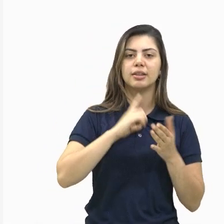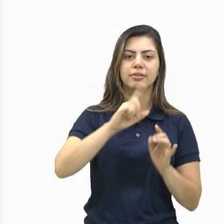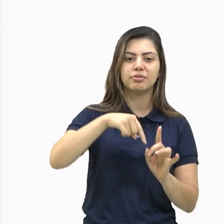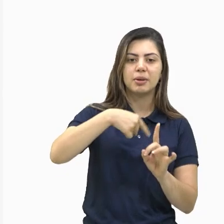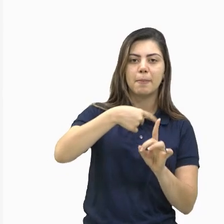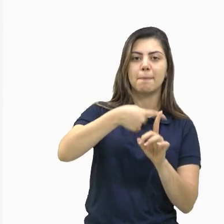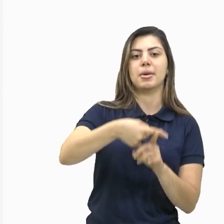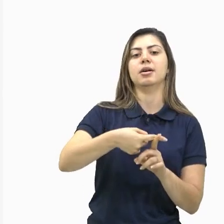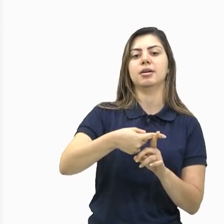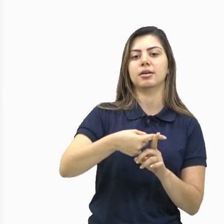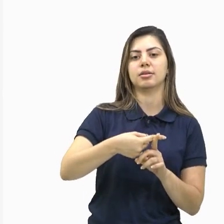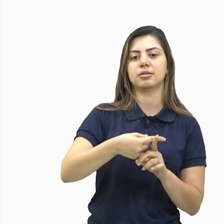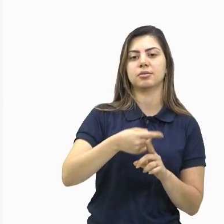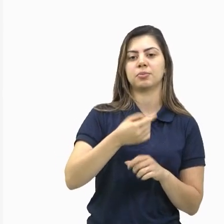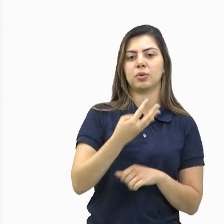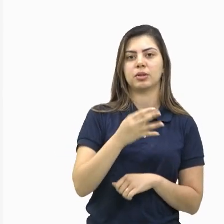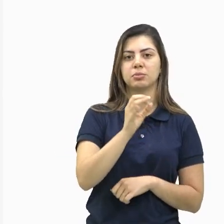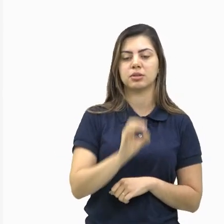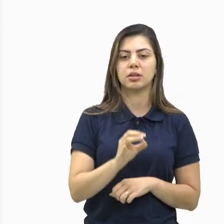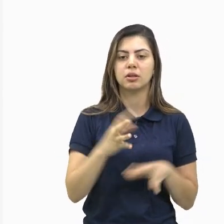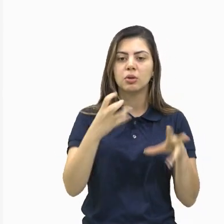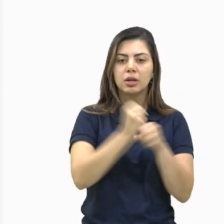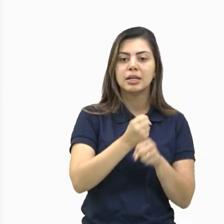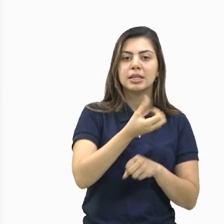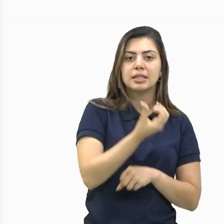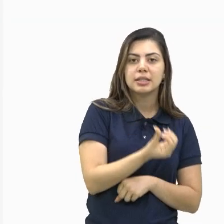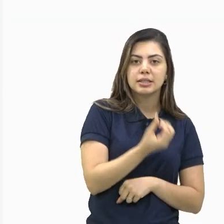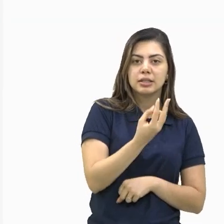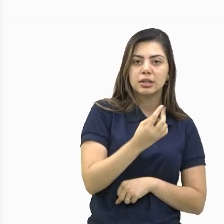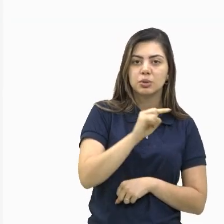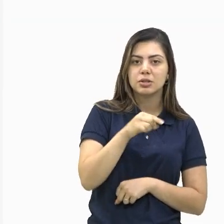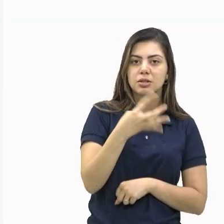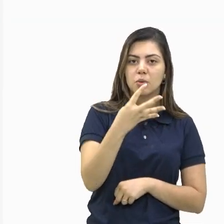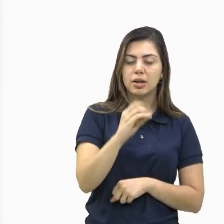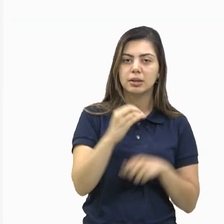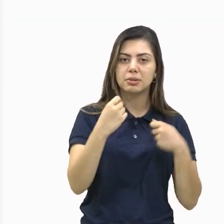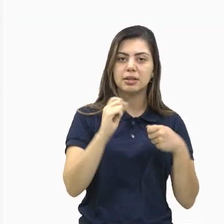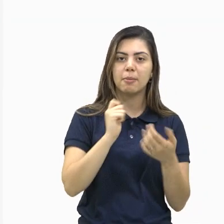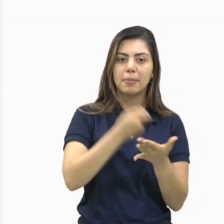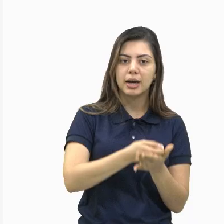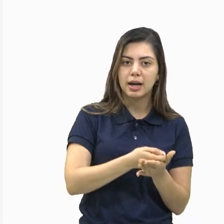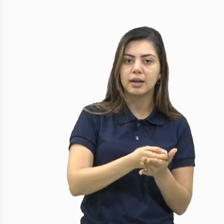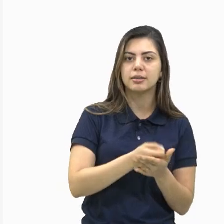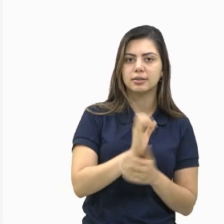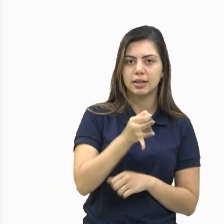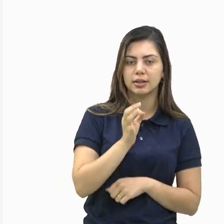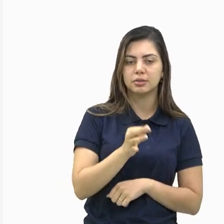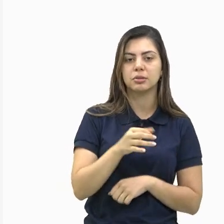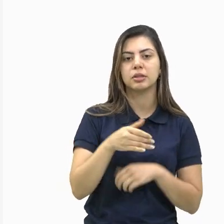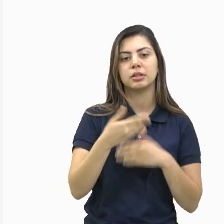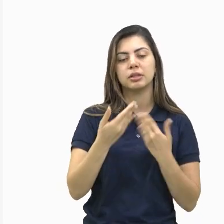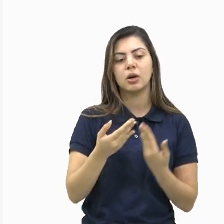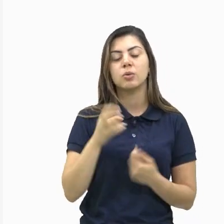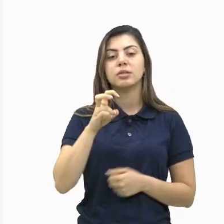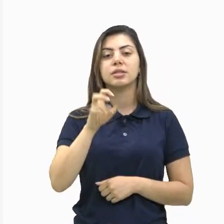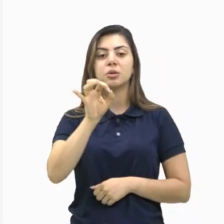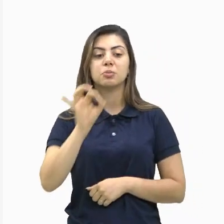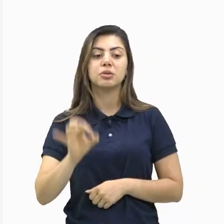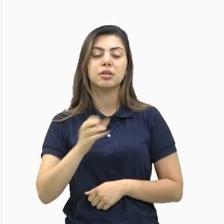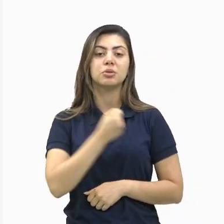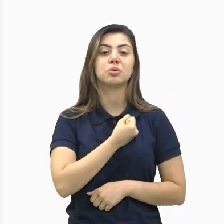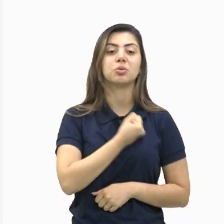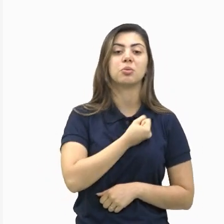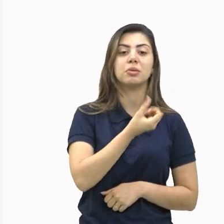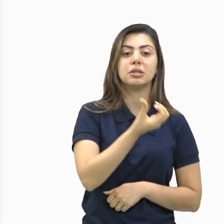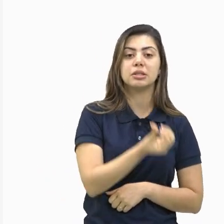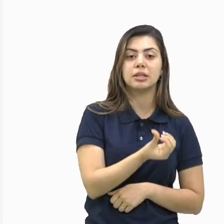passou a ser 62,40. Marca bem isso daí, tá? Então, dito isto, 5% de 62,40 é a mesma